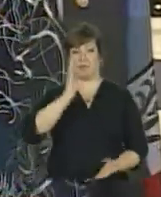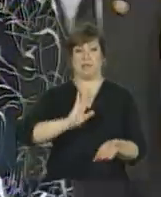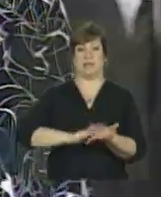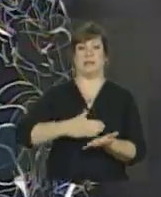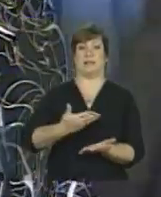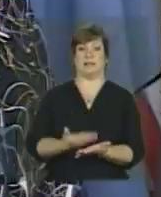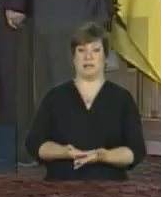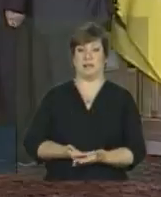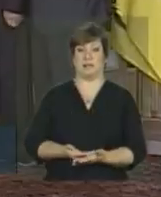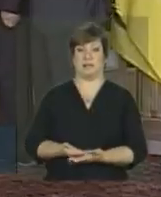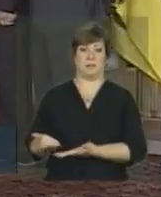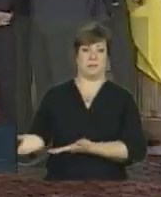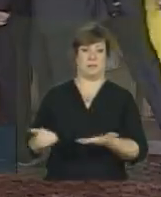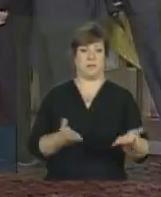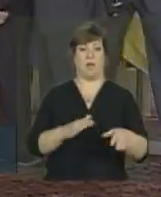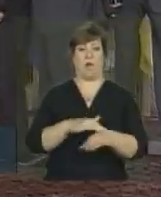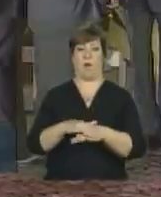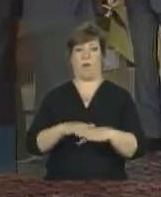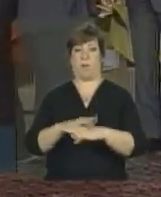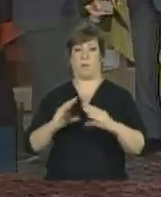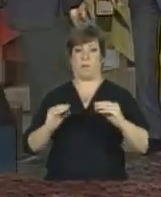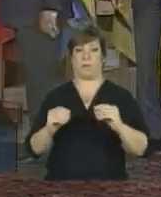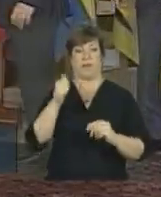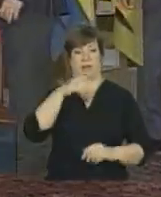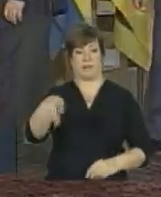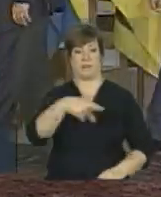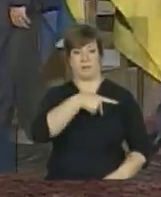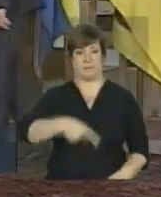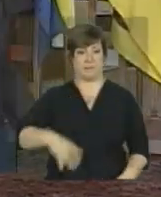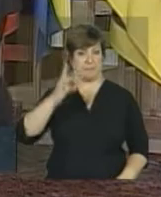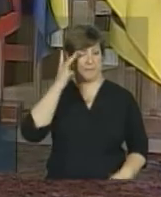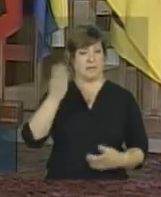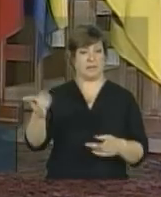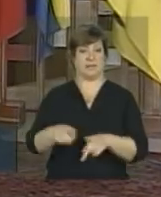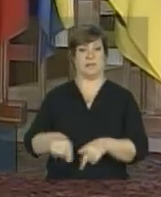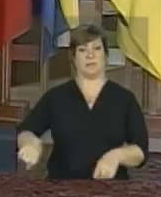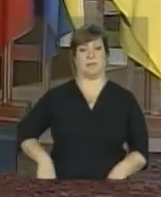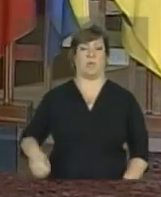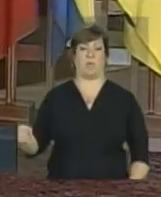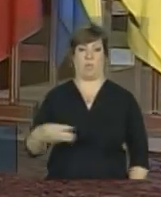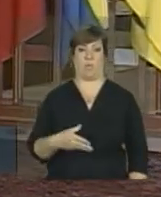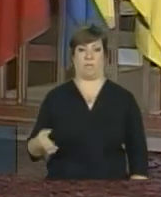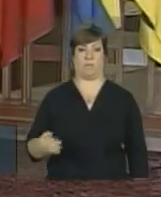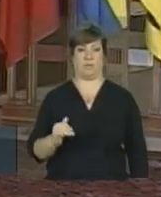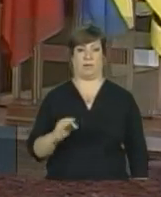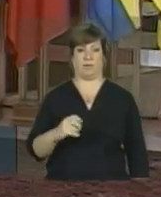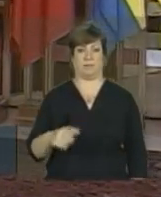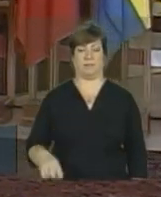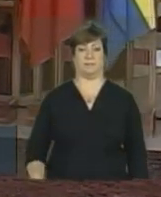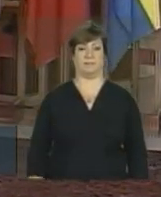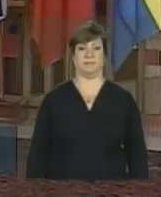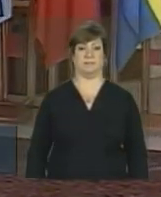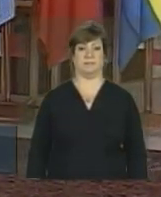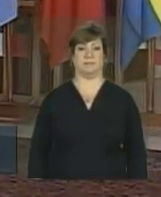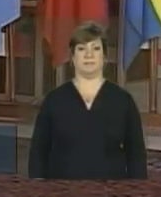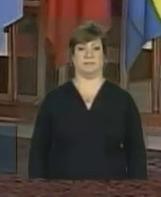tradutor faz aí o entendimento entre a presidenta e o embaixador.